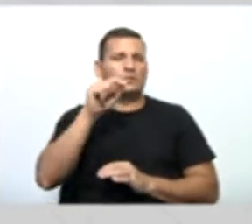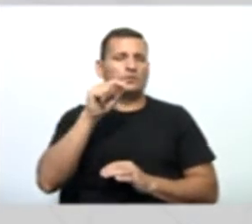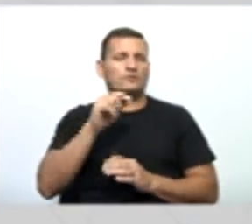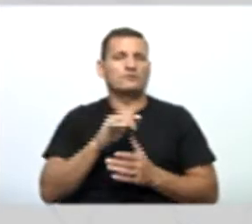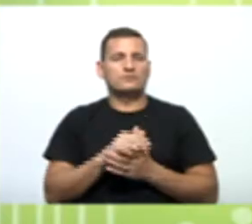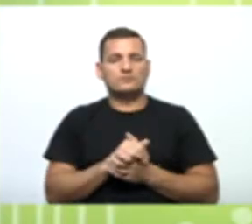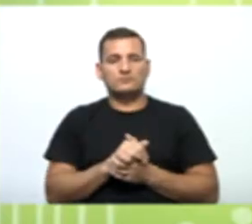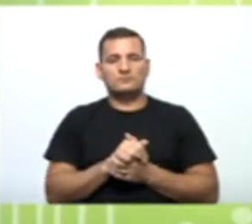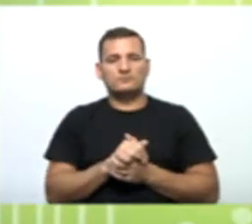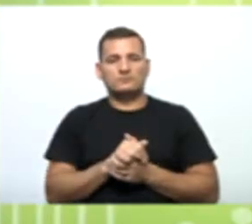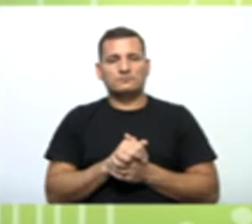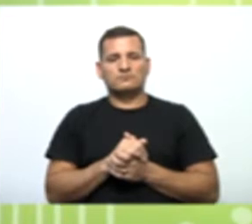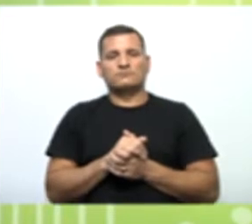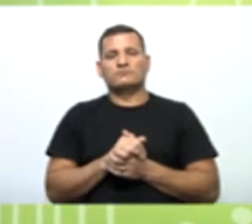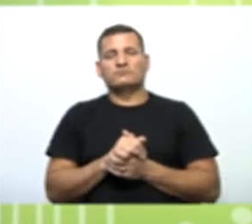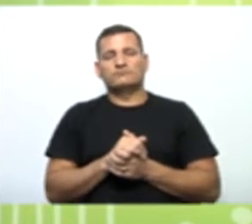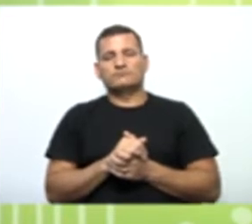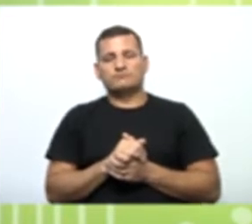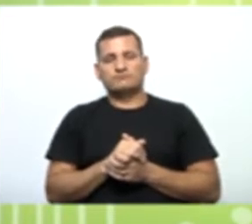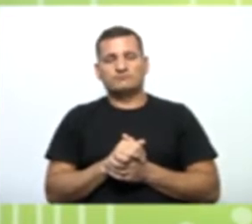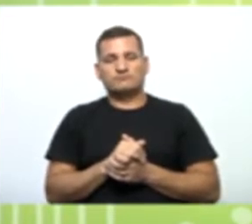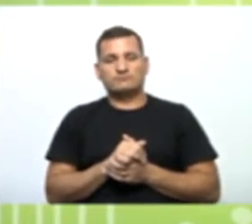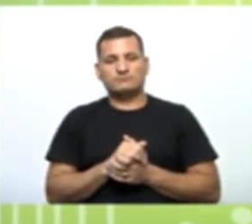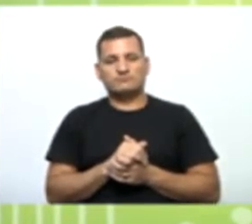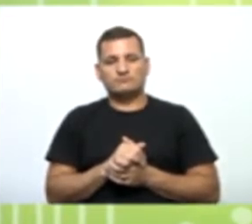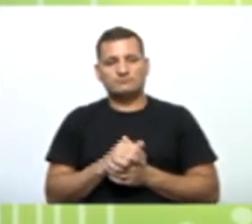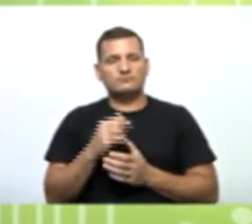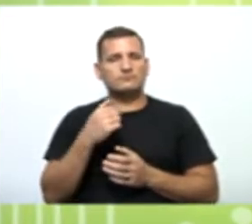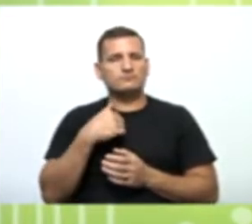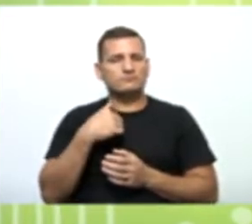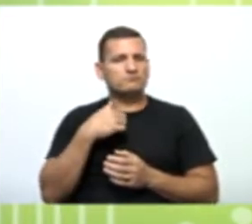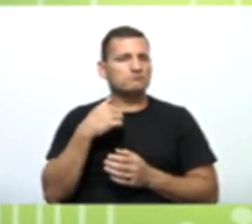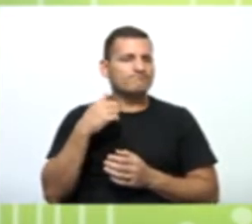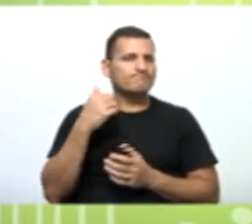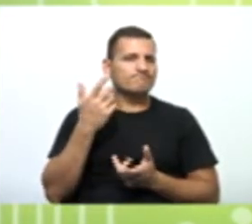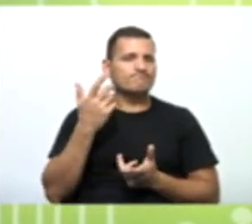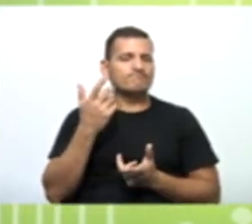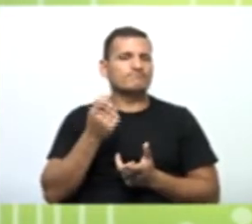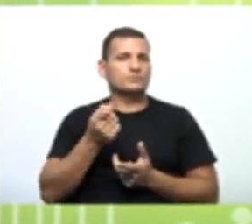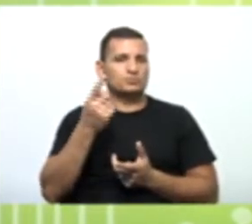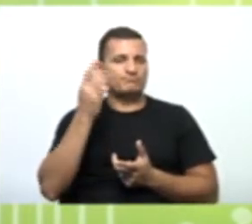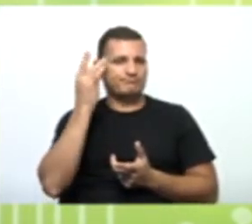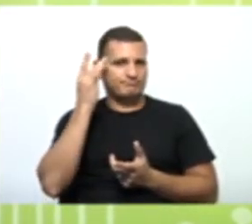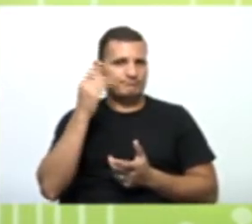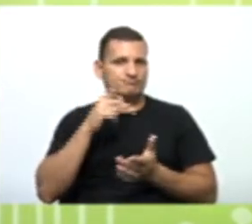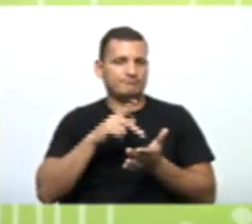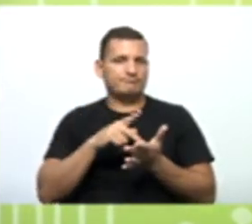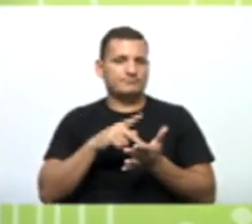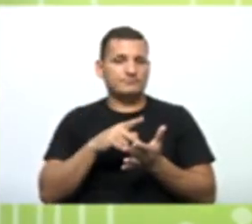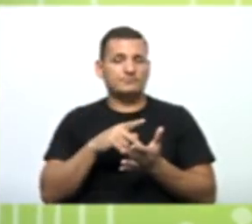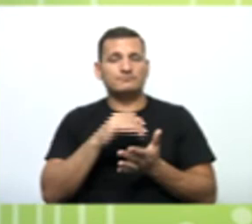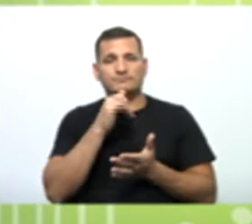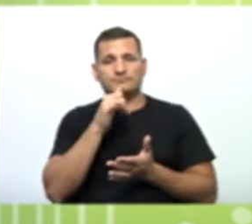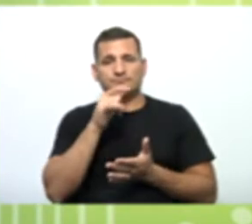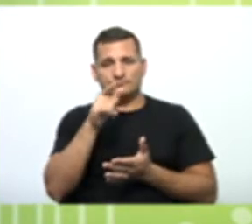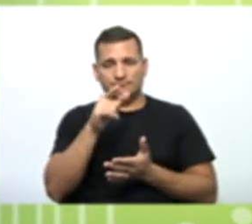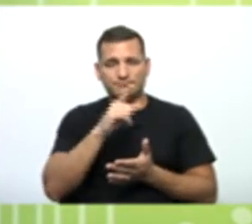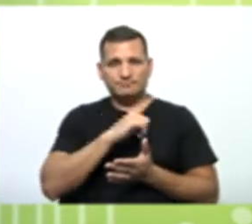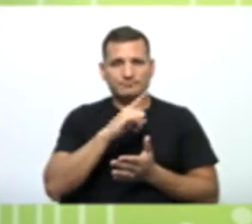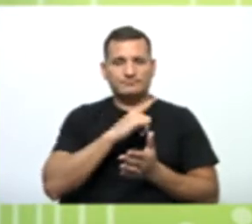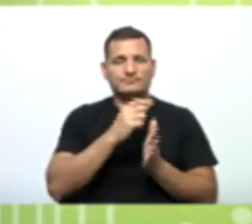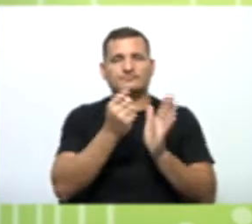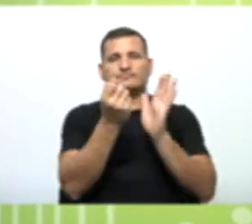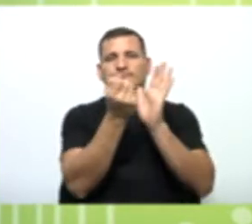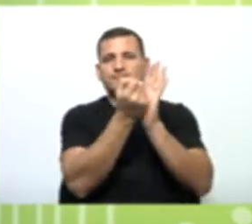para vocês algo assim que eu acho um absurdo. Você, por exemplo, tem uma logo, uma identidade de